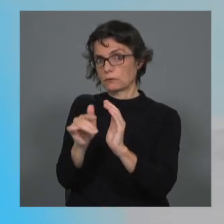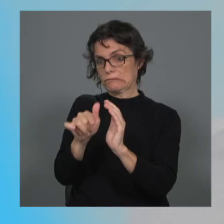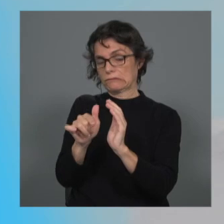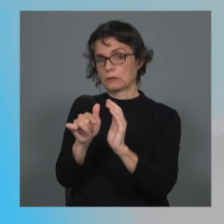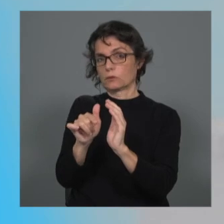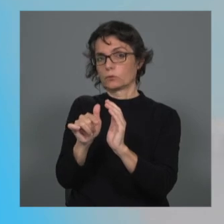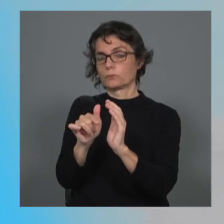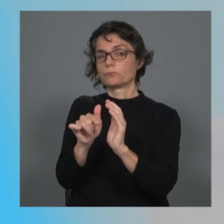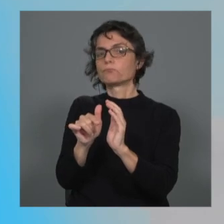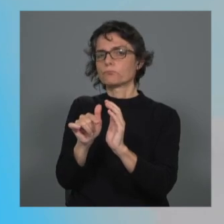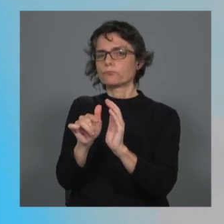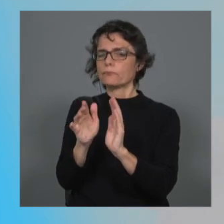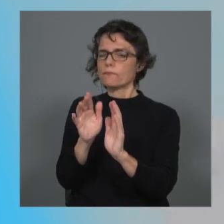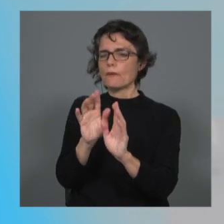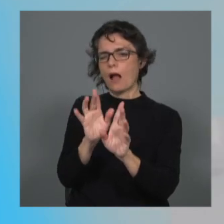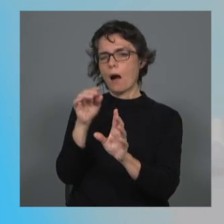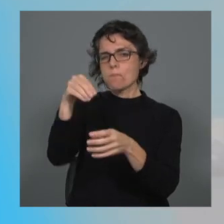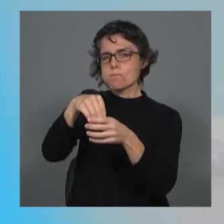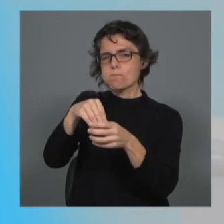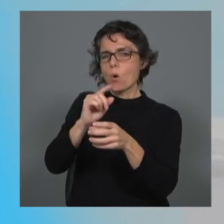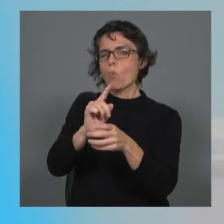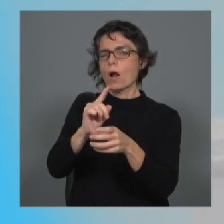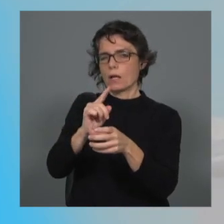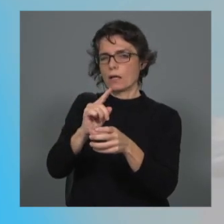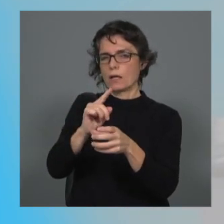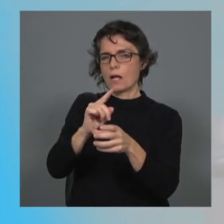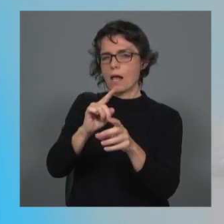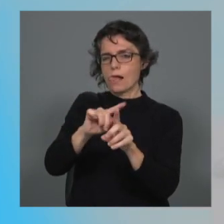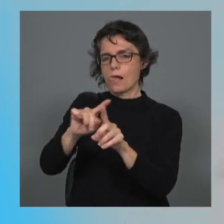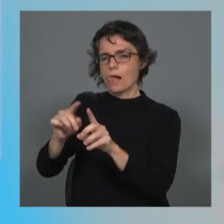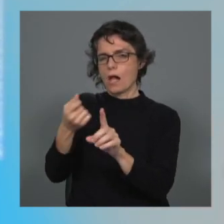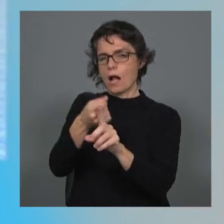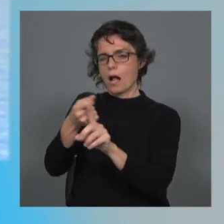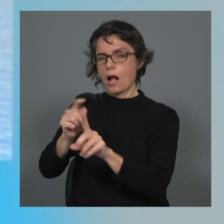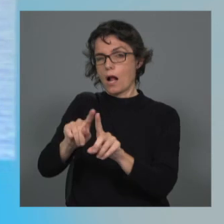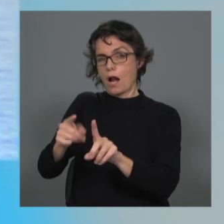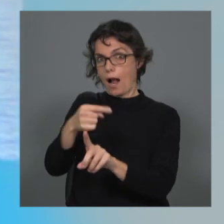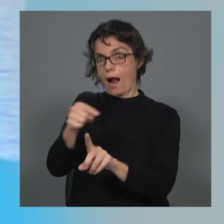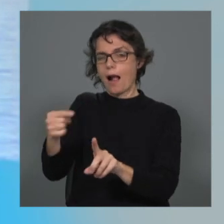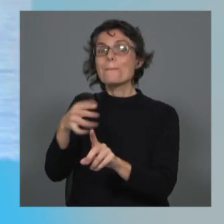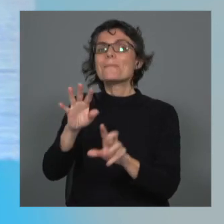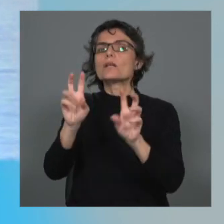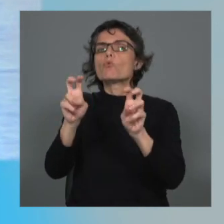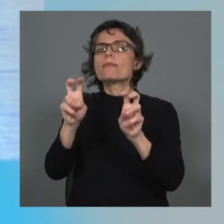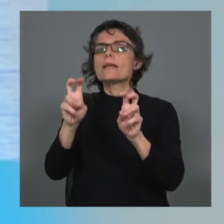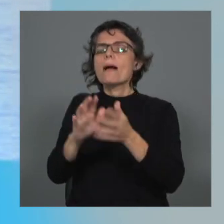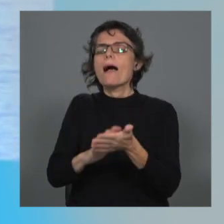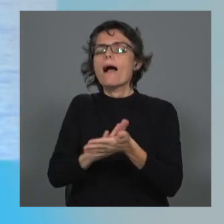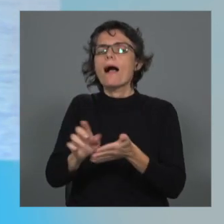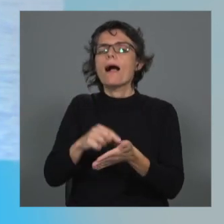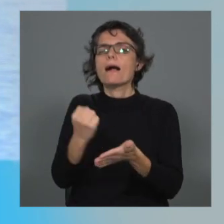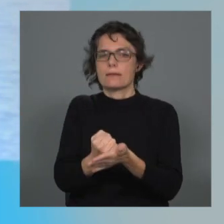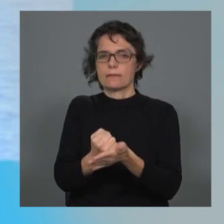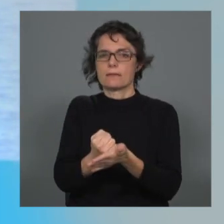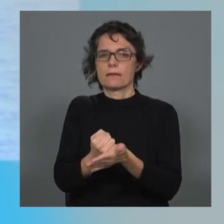temos uma diversidade de desafios, mas sempre este tema. Trata-se de uma ideia nova,